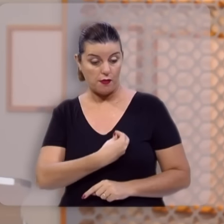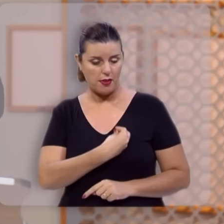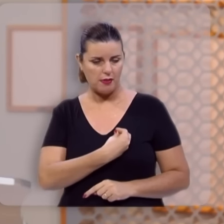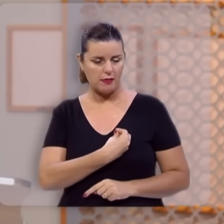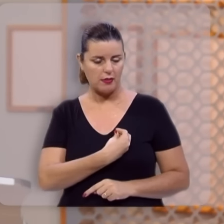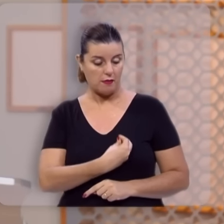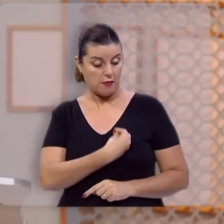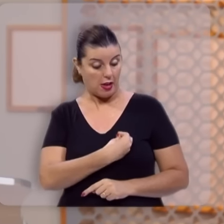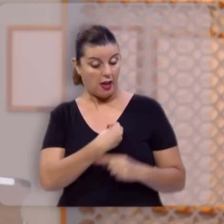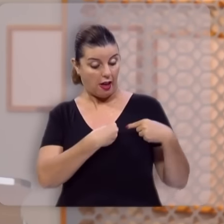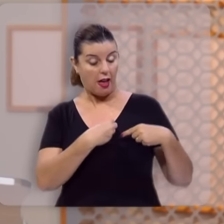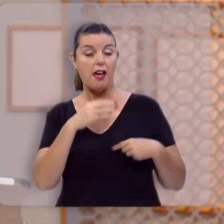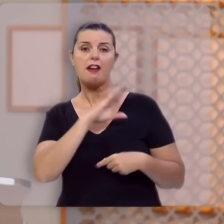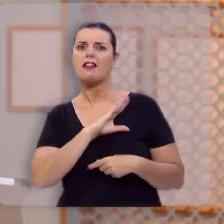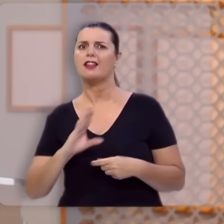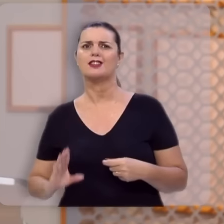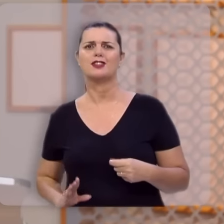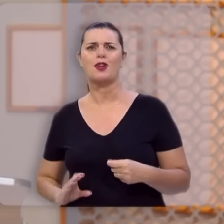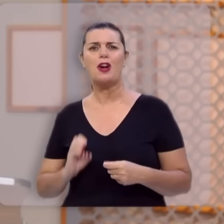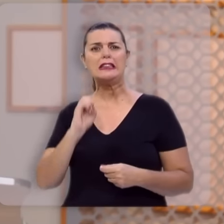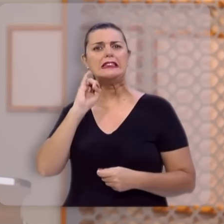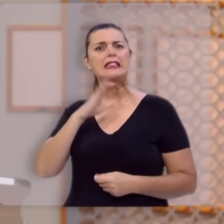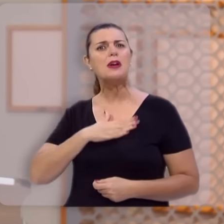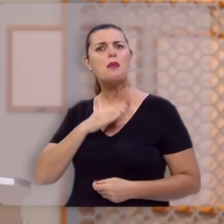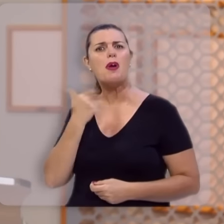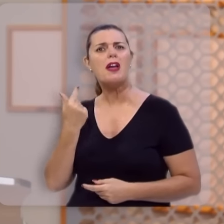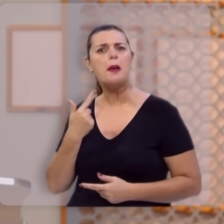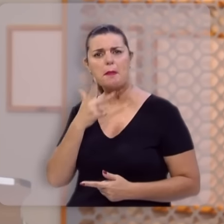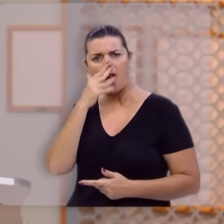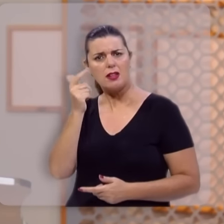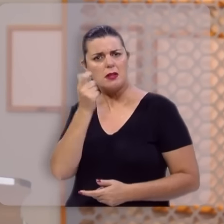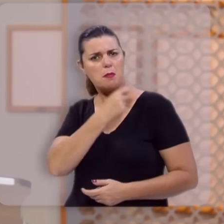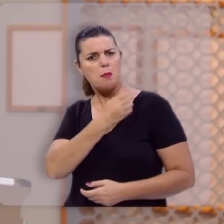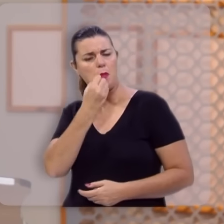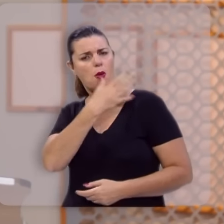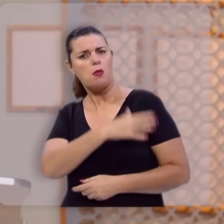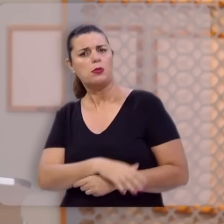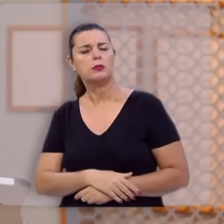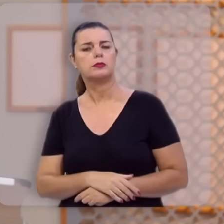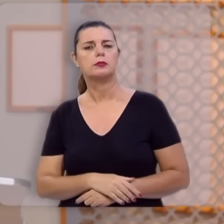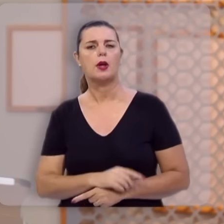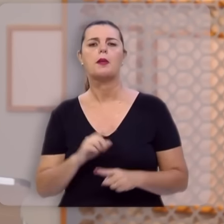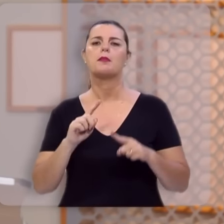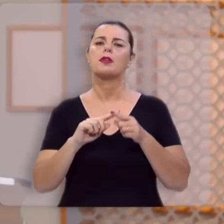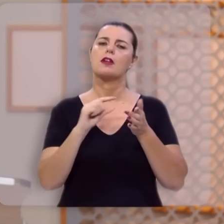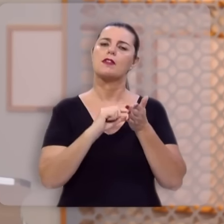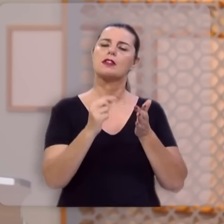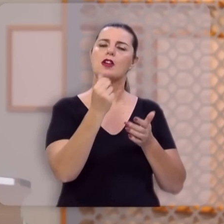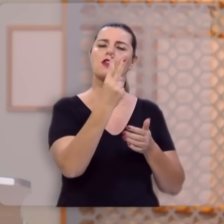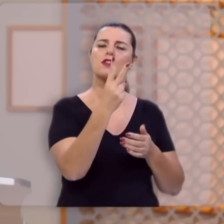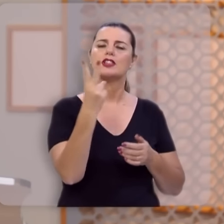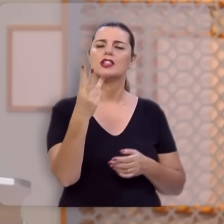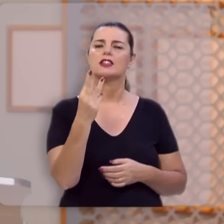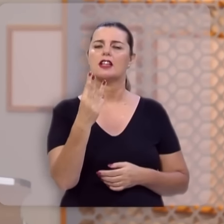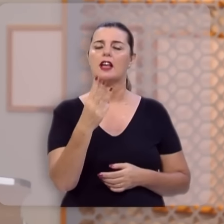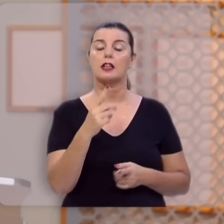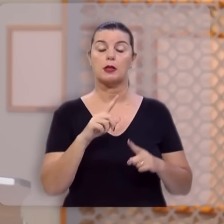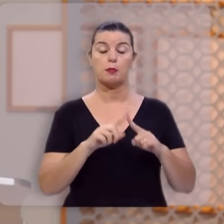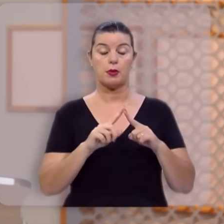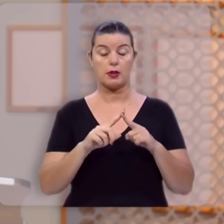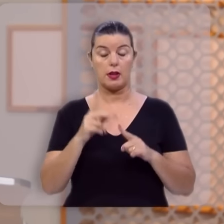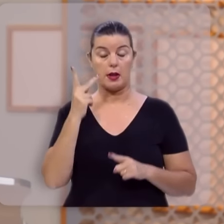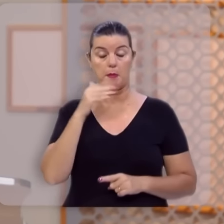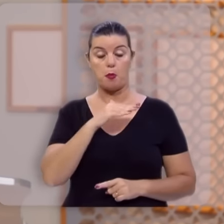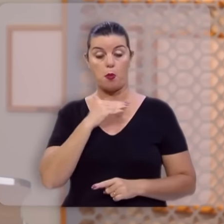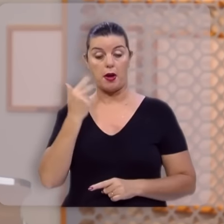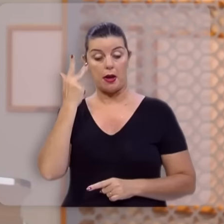para mim o viver é Cristo. E se eu morrer, isso é lucro. Por que ele está dizendo isso? Porque ele vai dizer no verso 23 assim, porque morrer